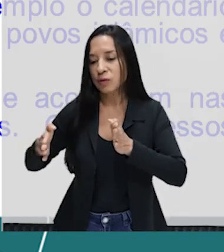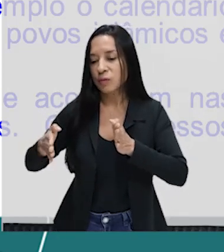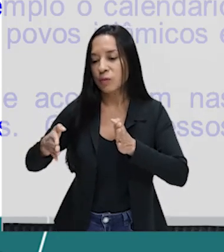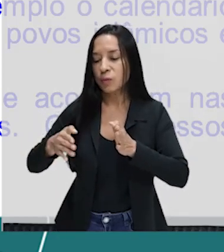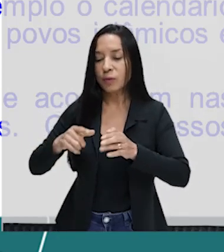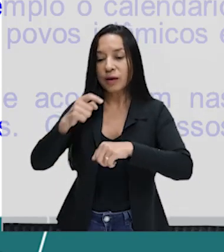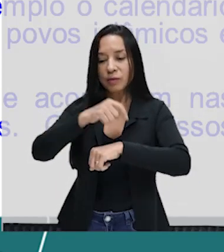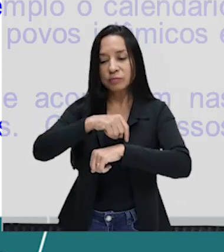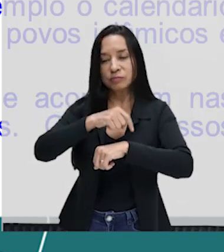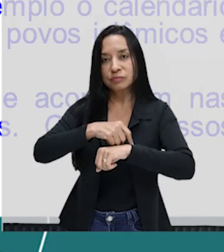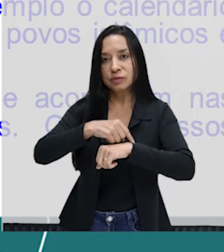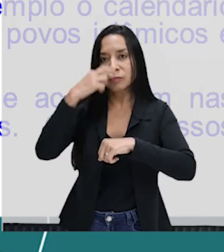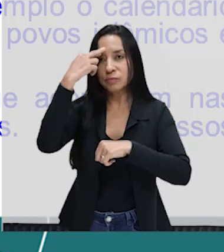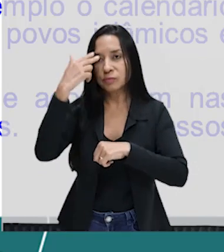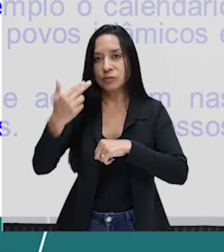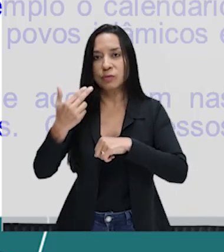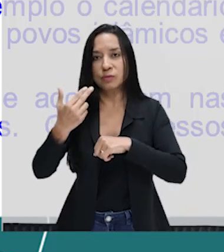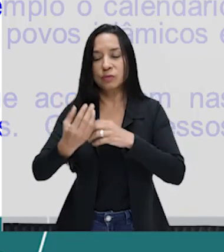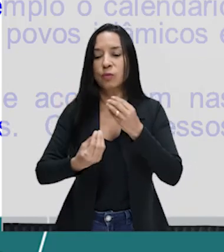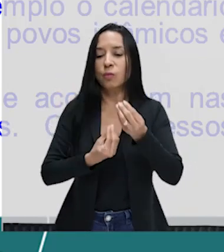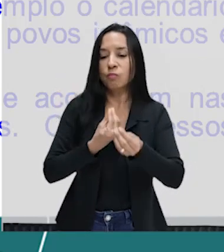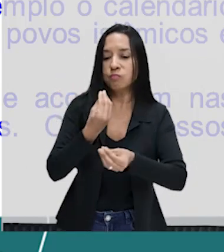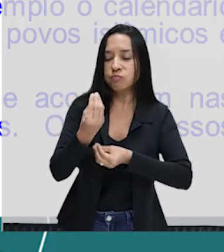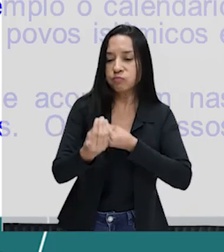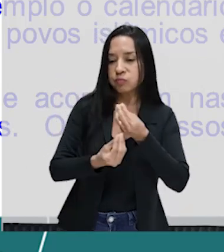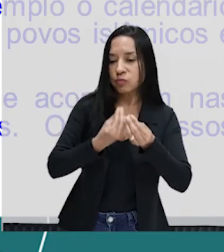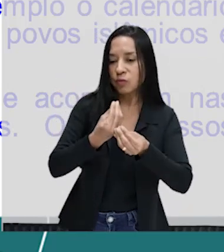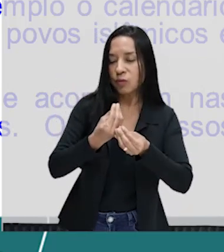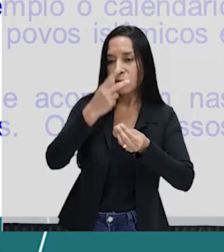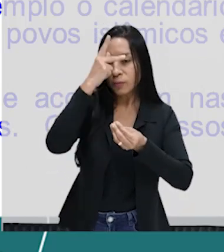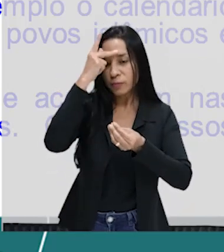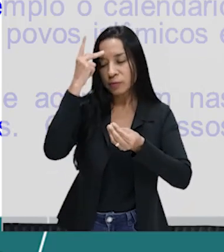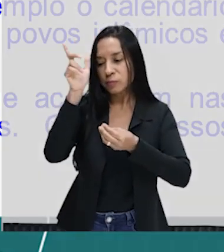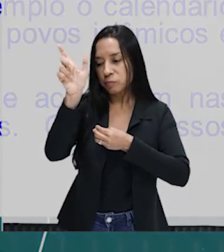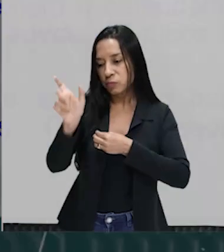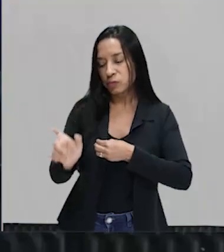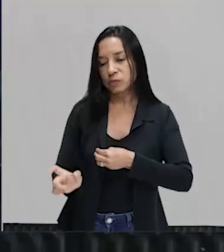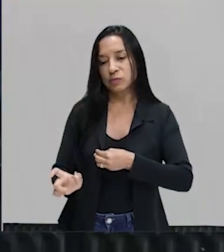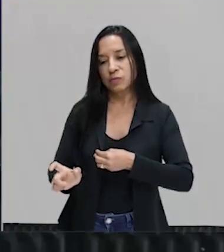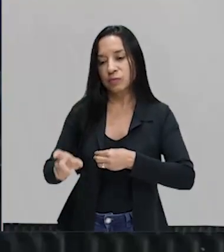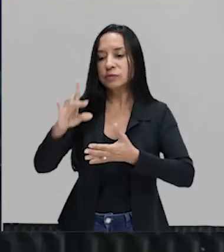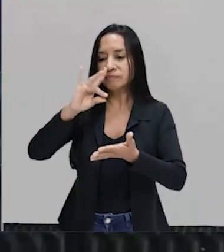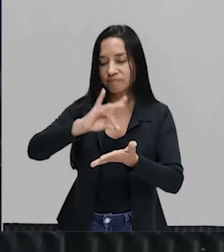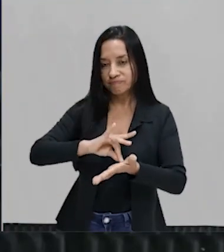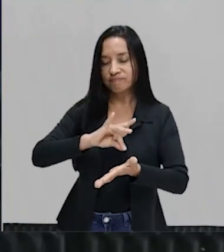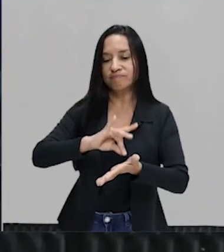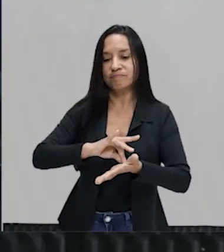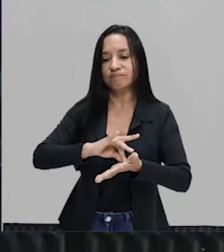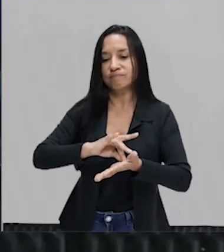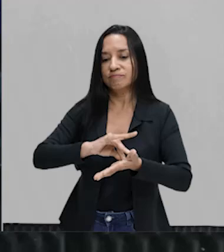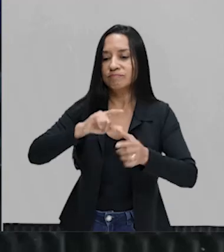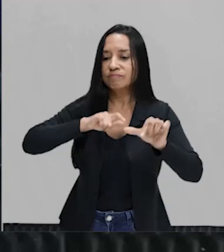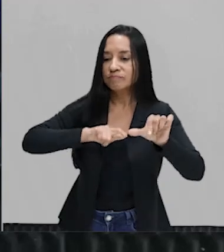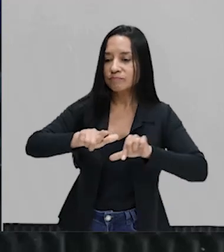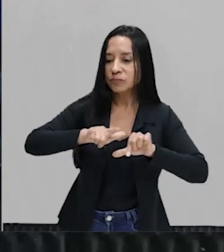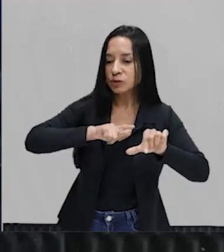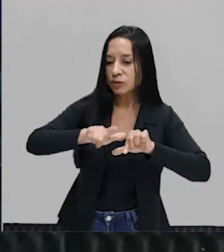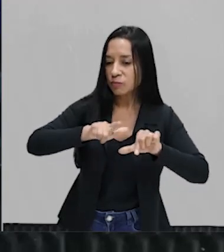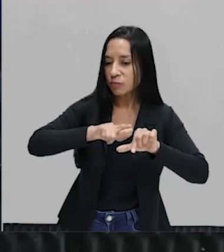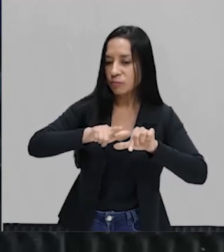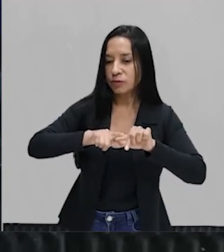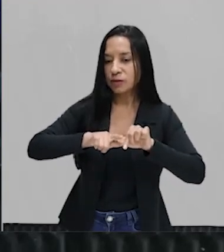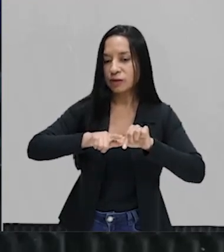histórico, são algumas das formas como o indivíduo ele vai, na verdade, trabalhar o